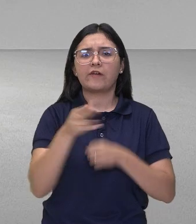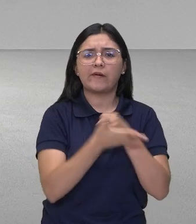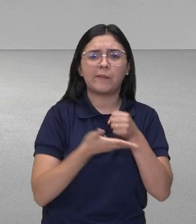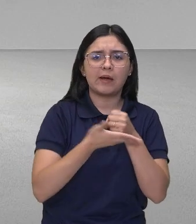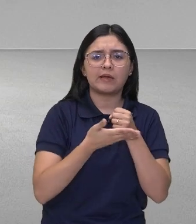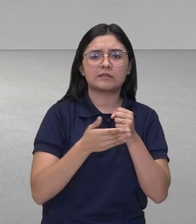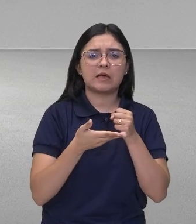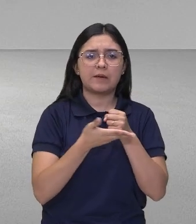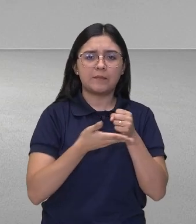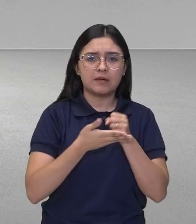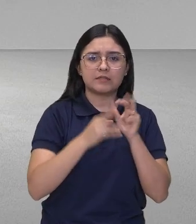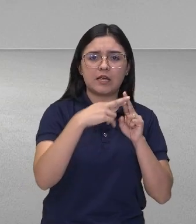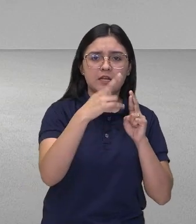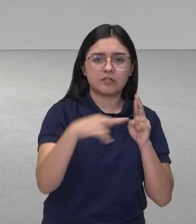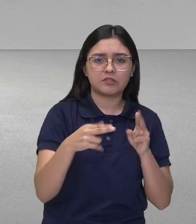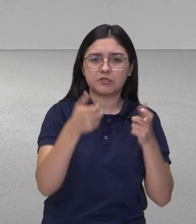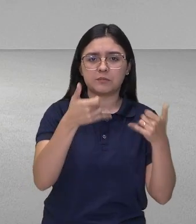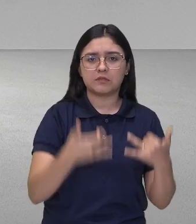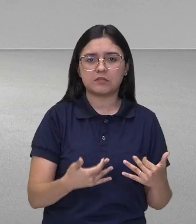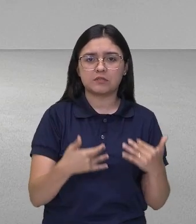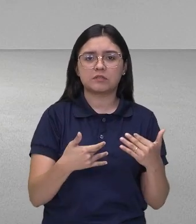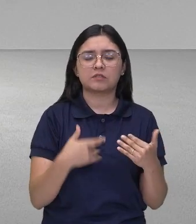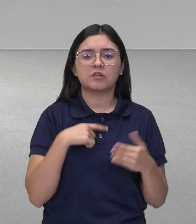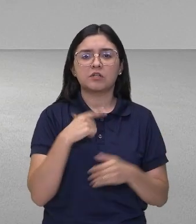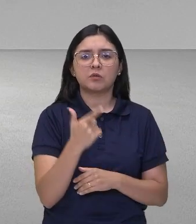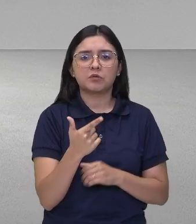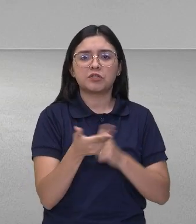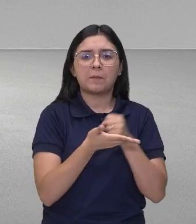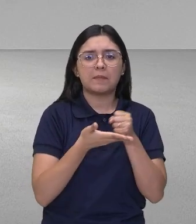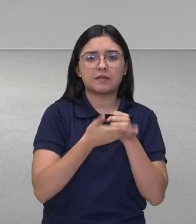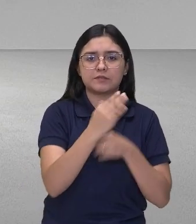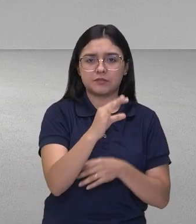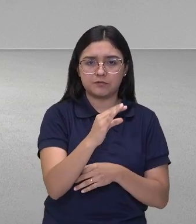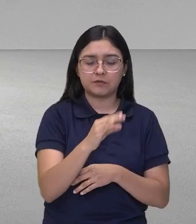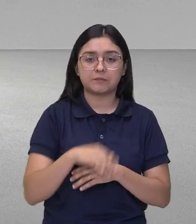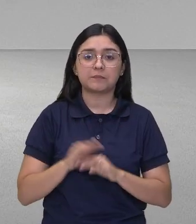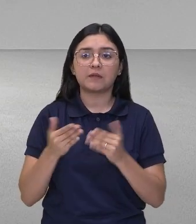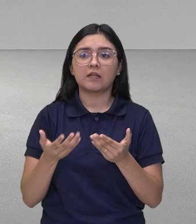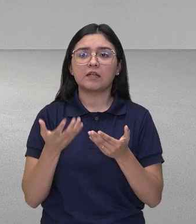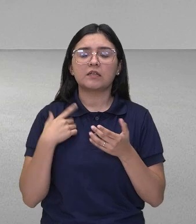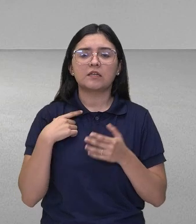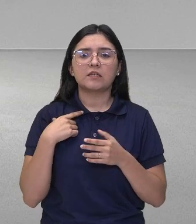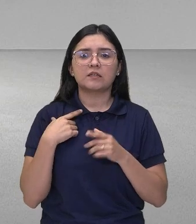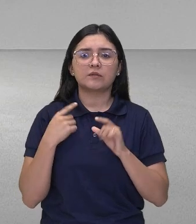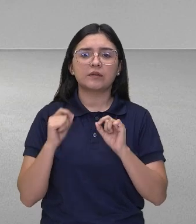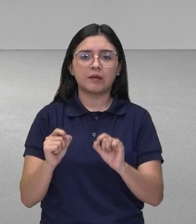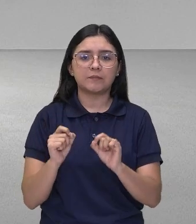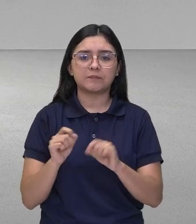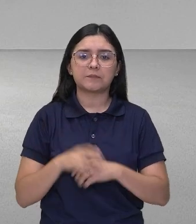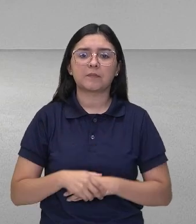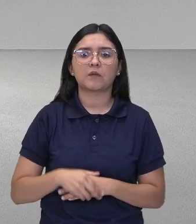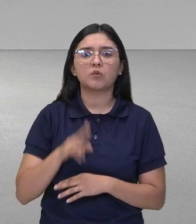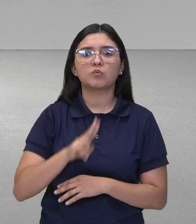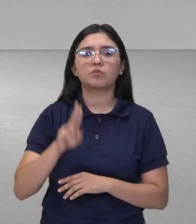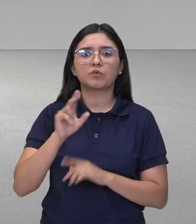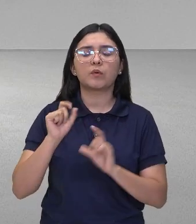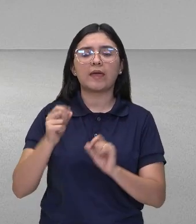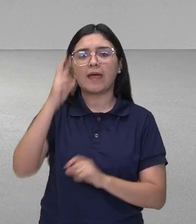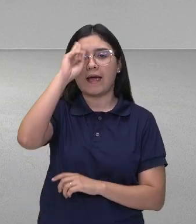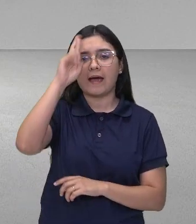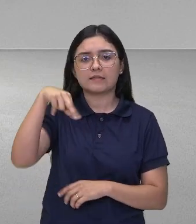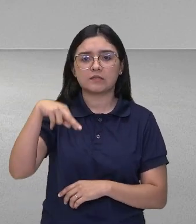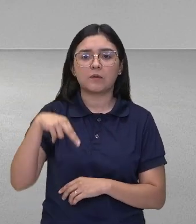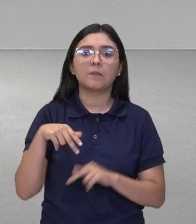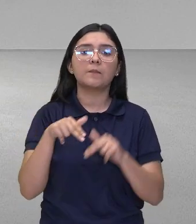princípios religiosos e explicações sem fundamento científico. Buscava, então, o quê? O uso da razão, por